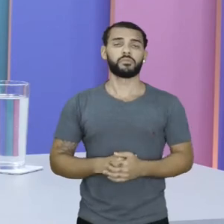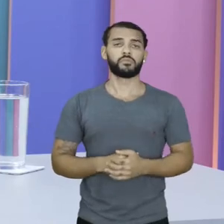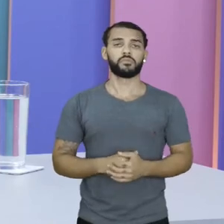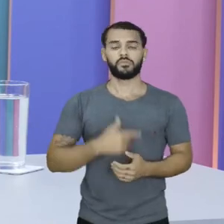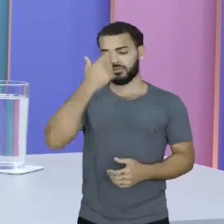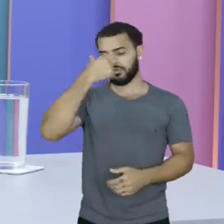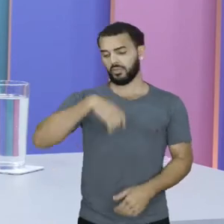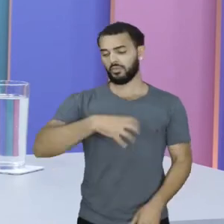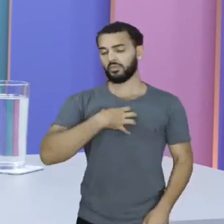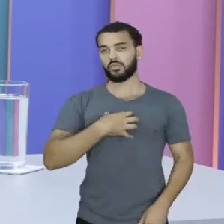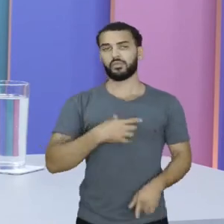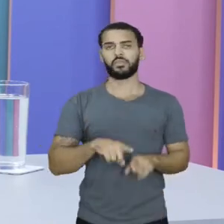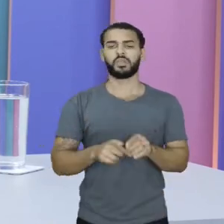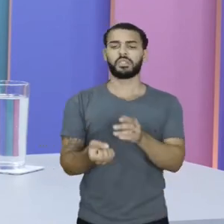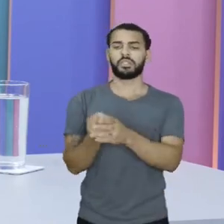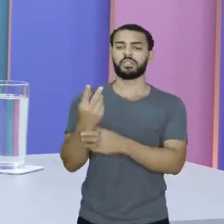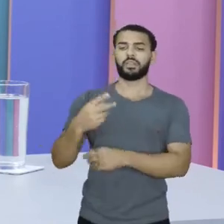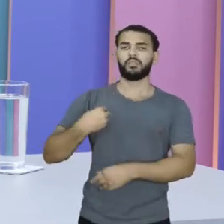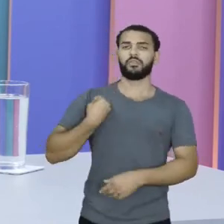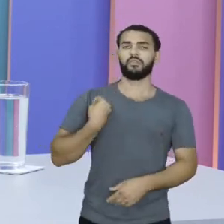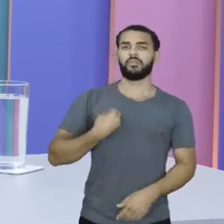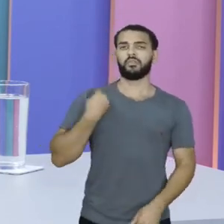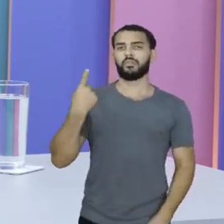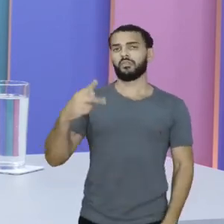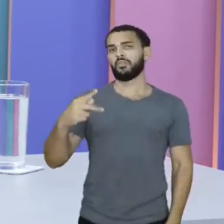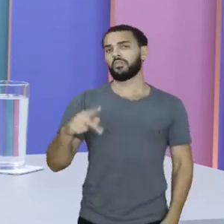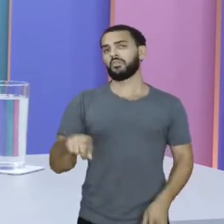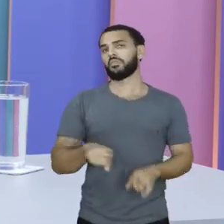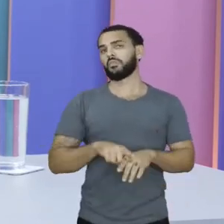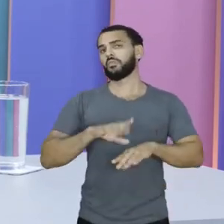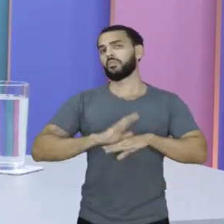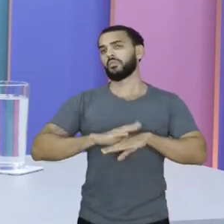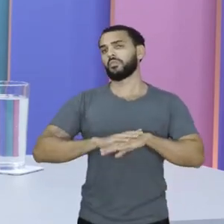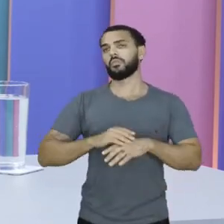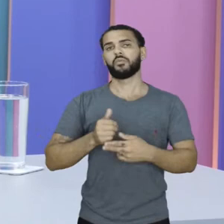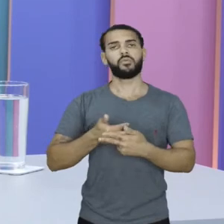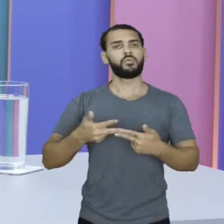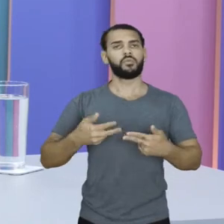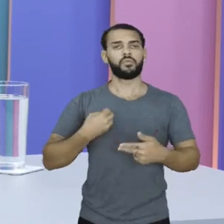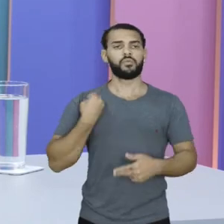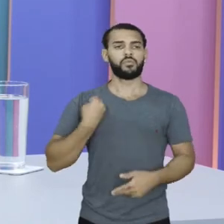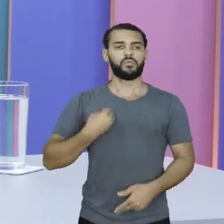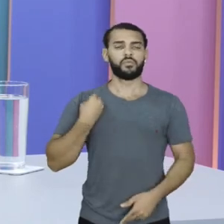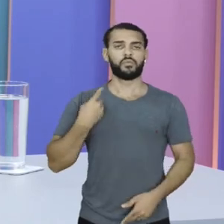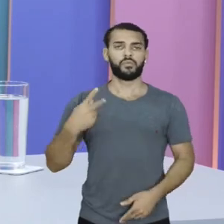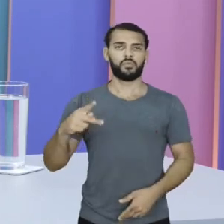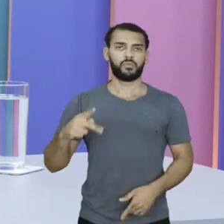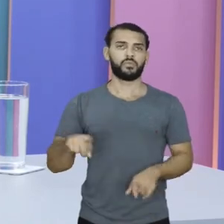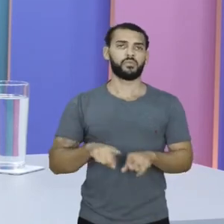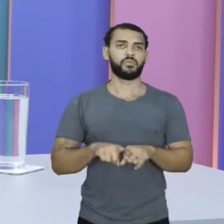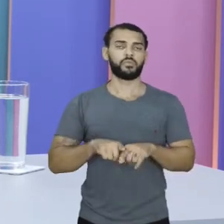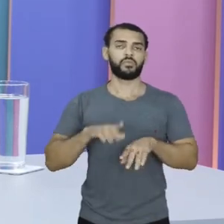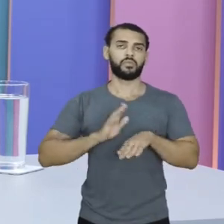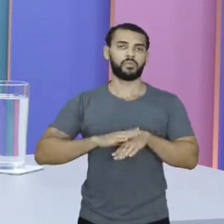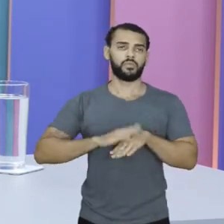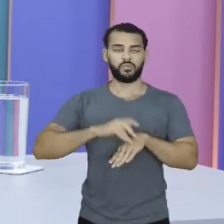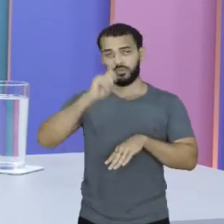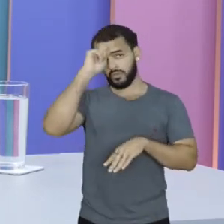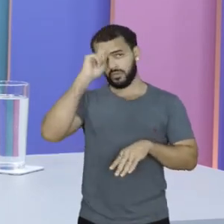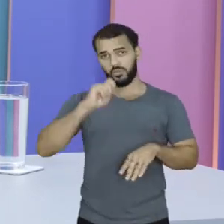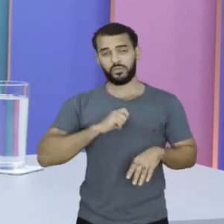construir o seu projeto de vida, né? Construir e realizar esse projeto de vida, ter autonomia financeira para não